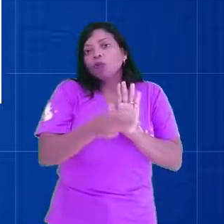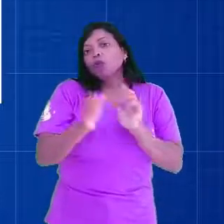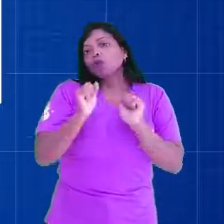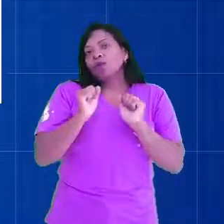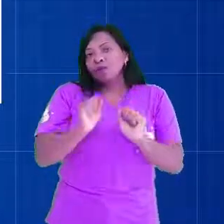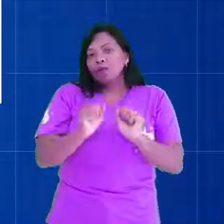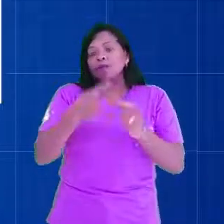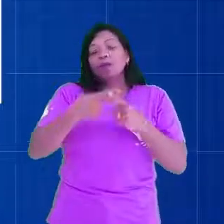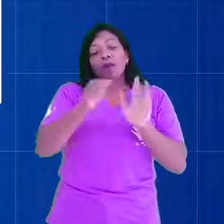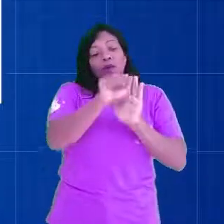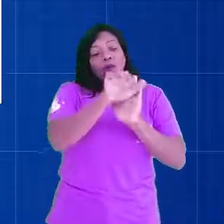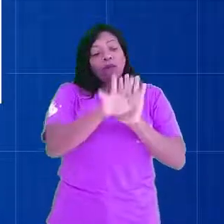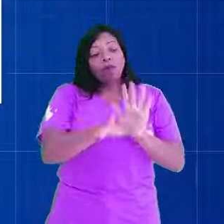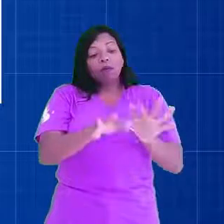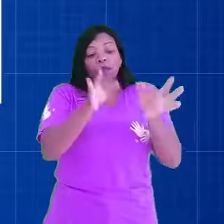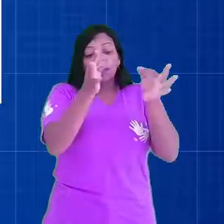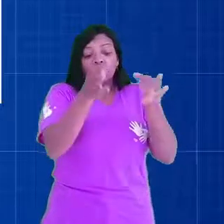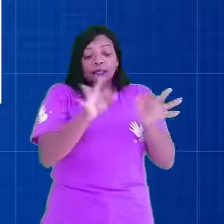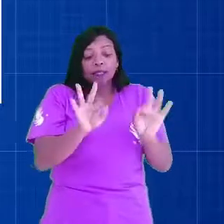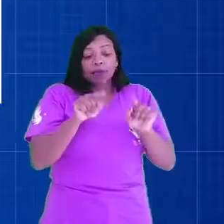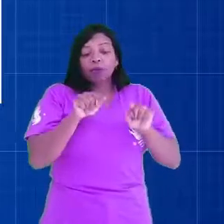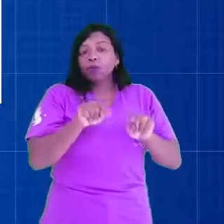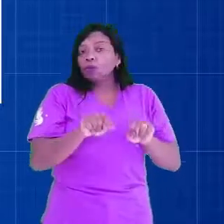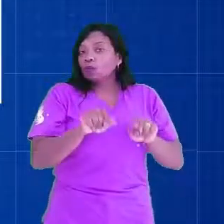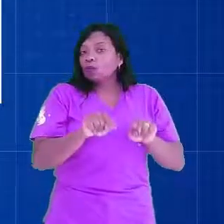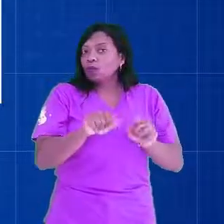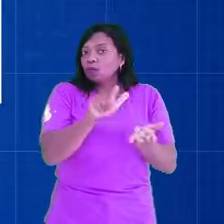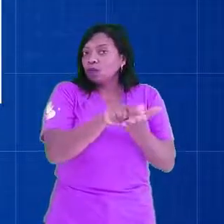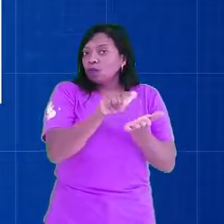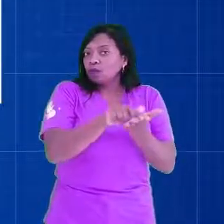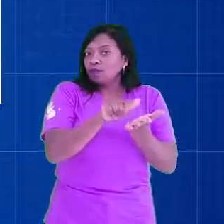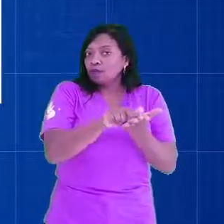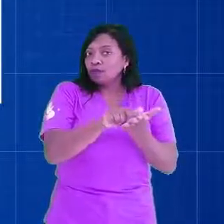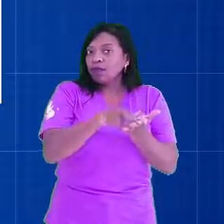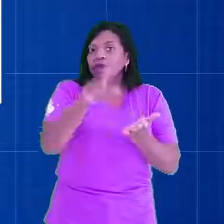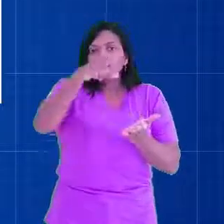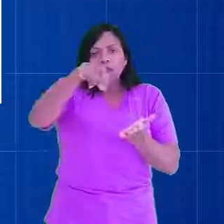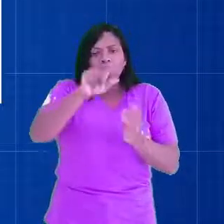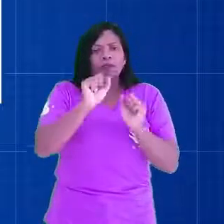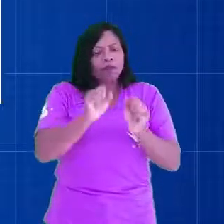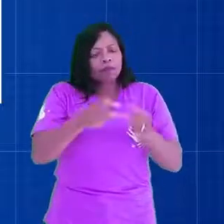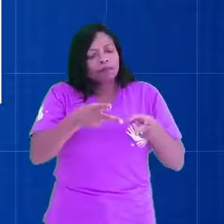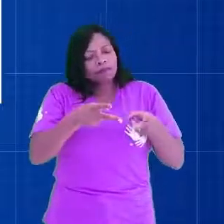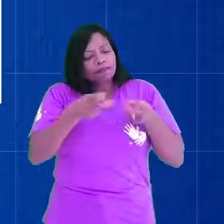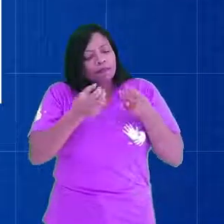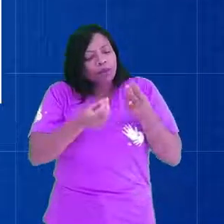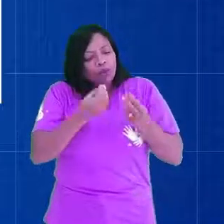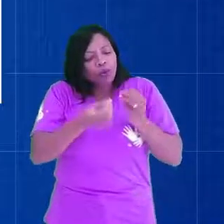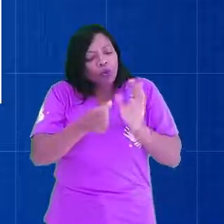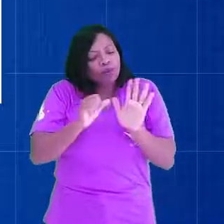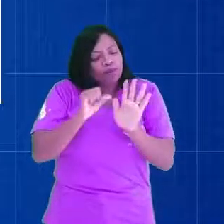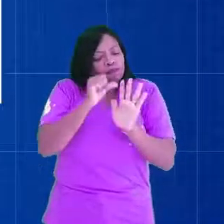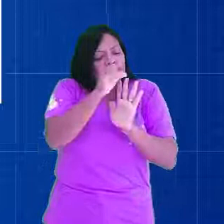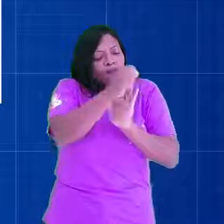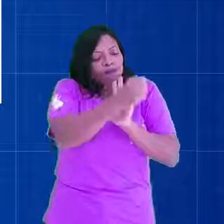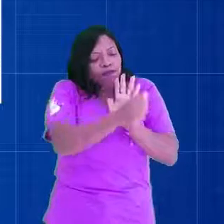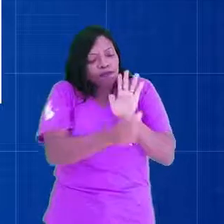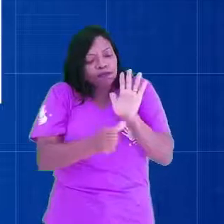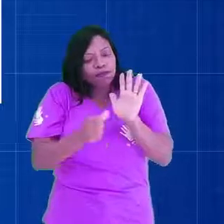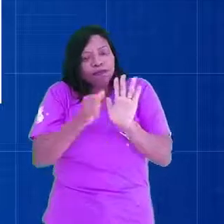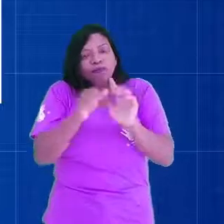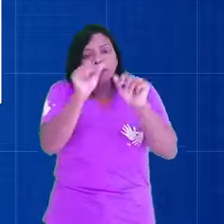faz a sombra ser projetada nesse papel, você vai observar bem certinho o contorno.